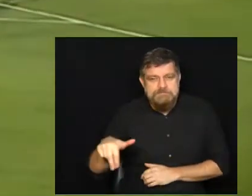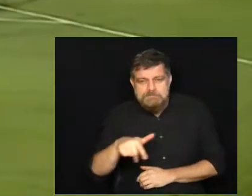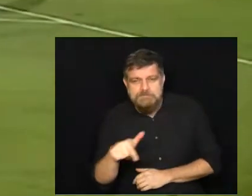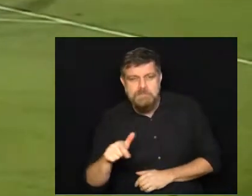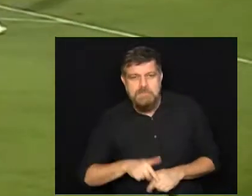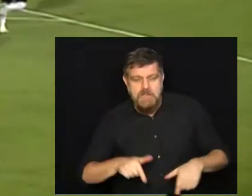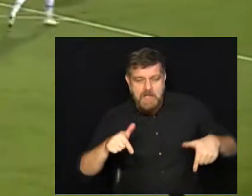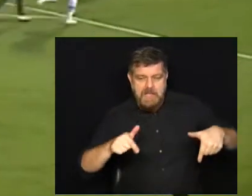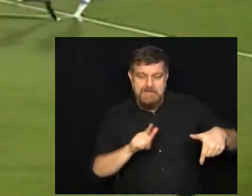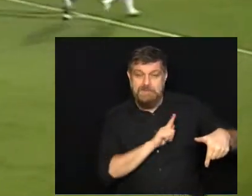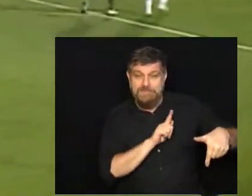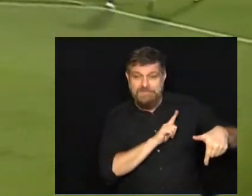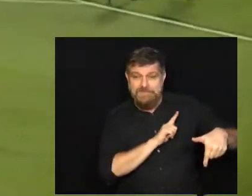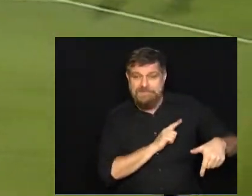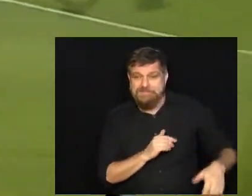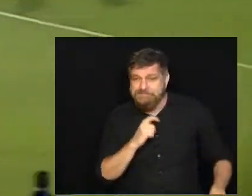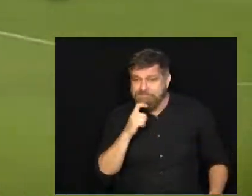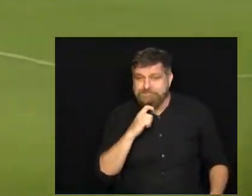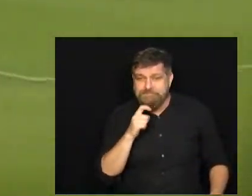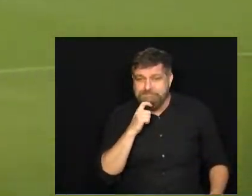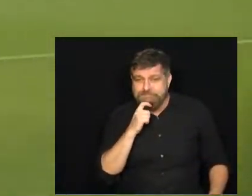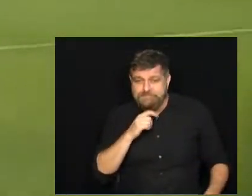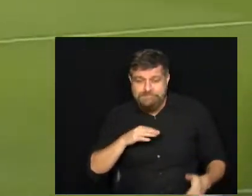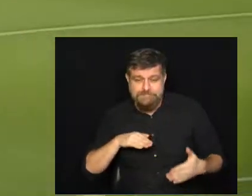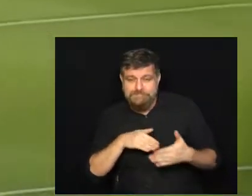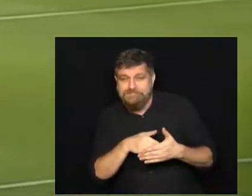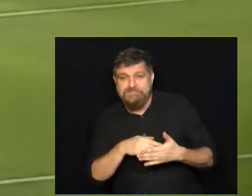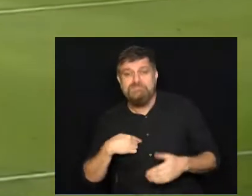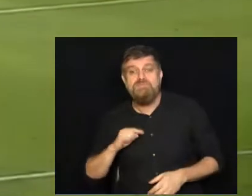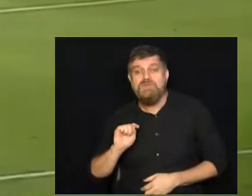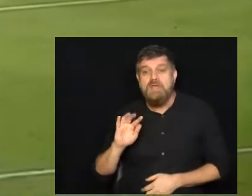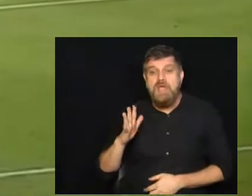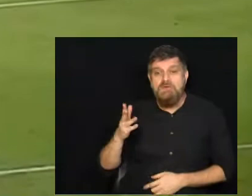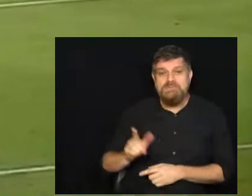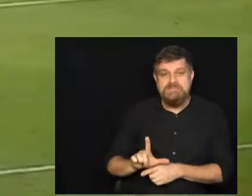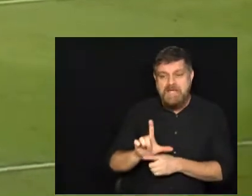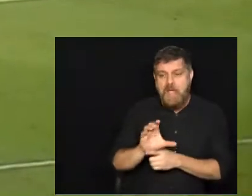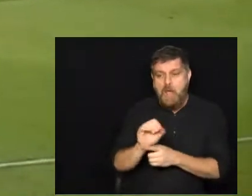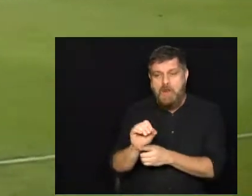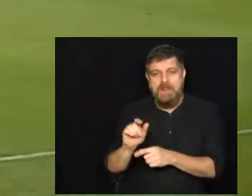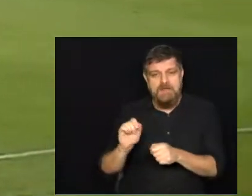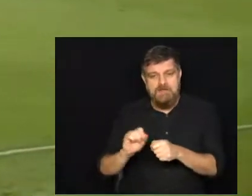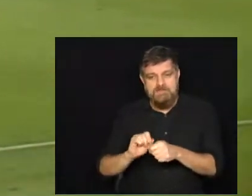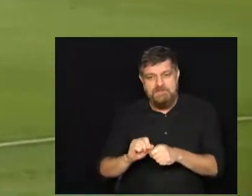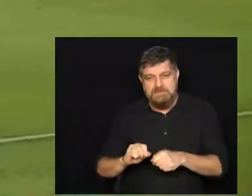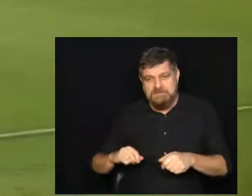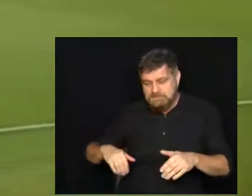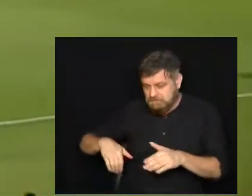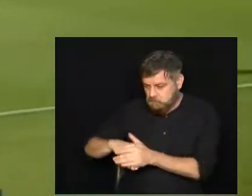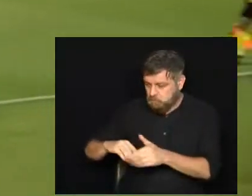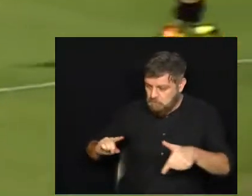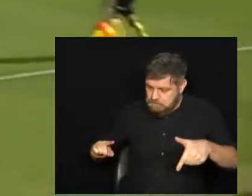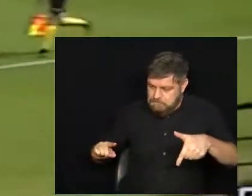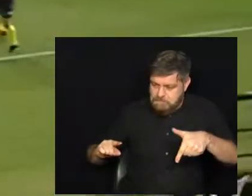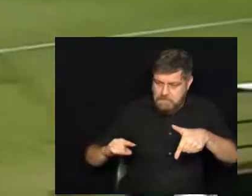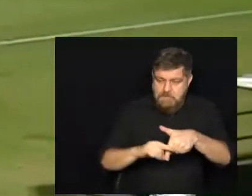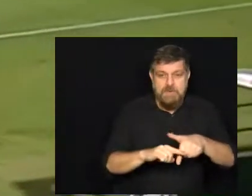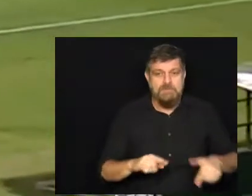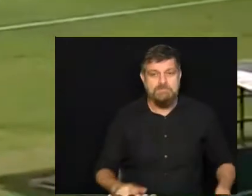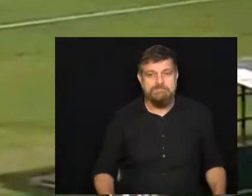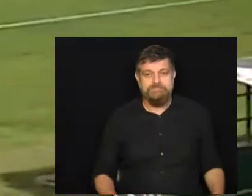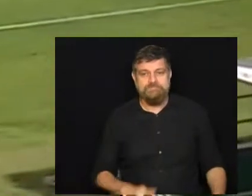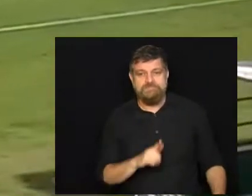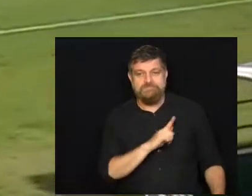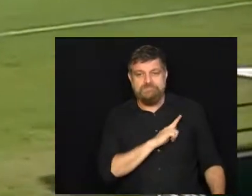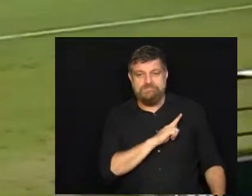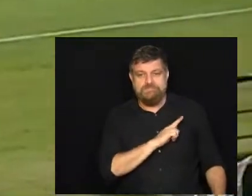área bugrina, ninguém cortou e Léo Gamalho apareceu na segunda trave e chutou cruzado. Final, Guarani